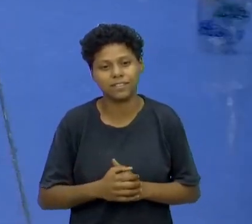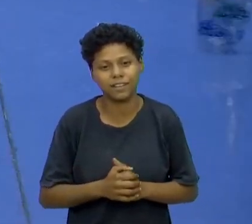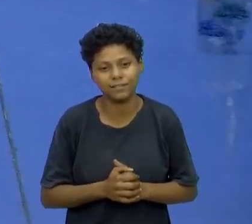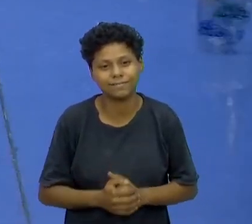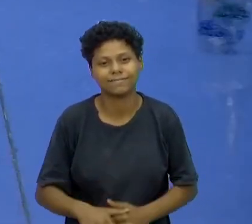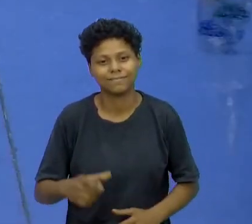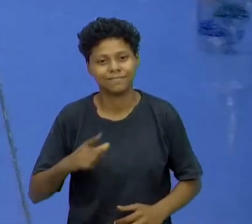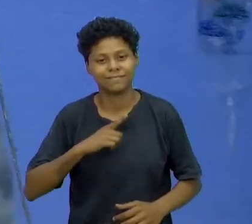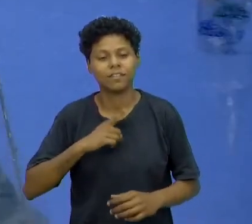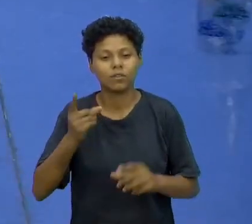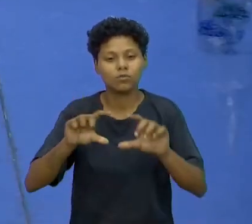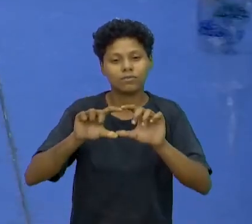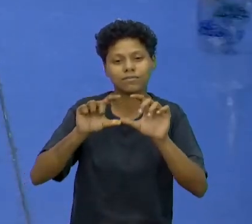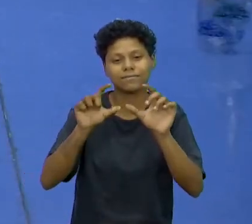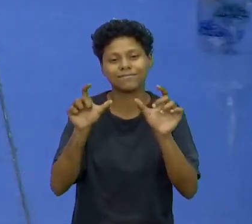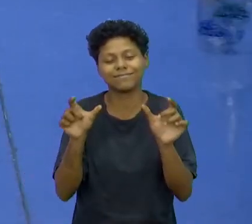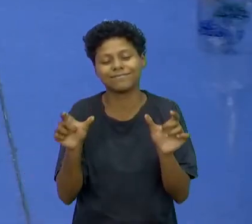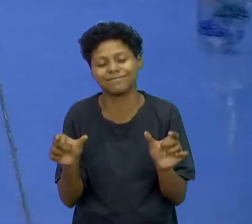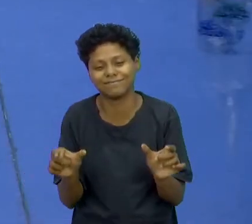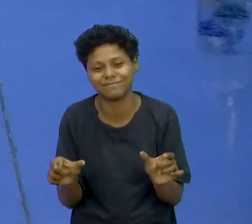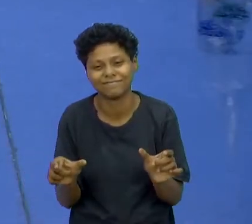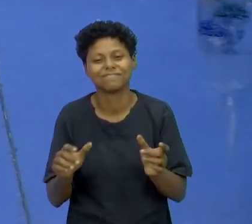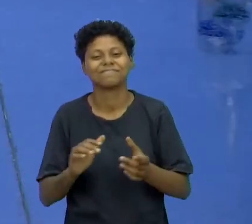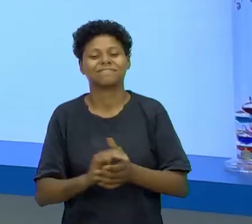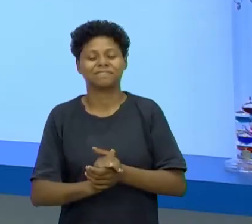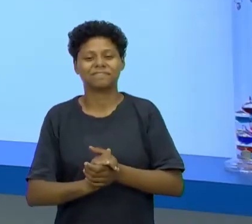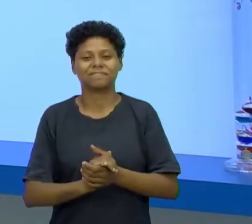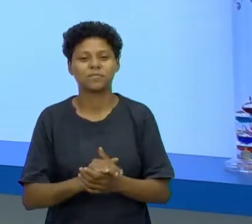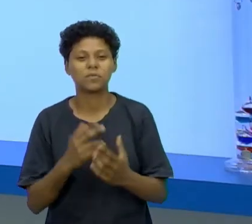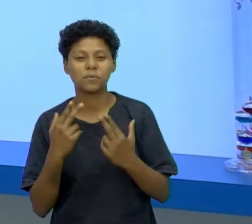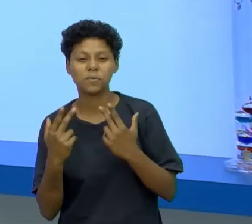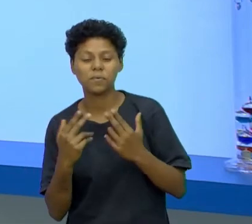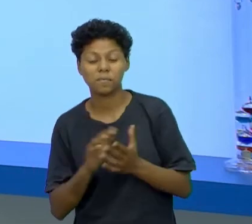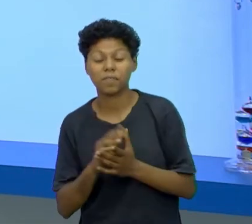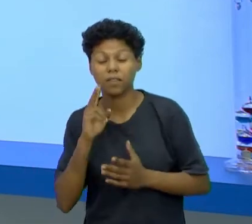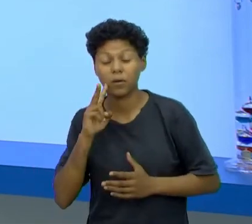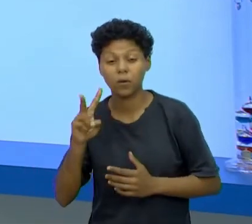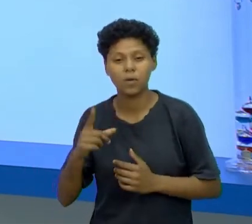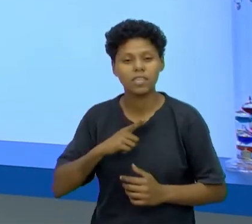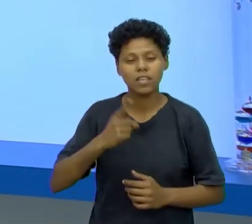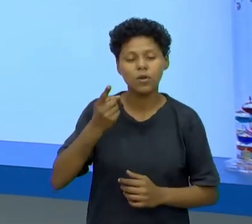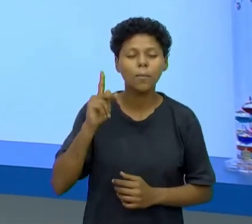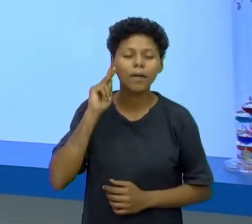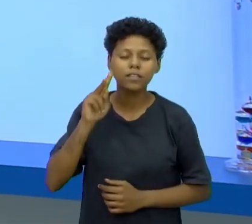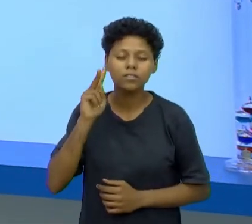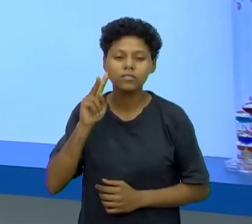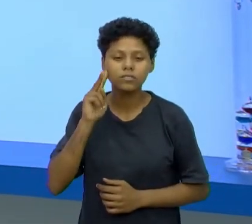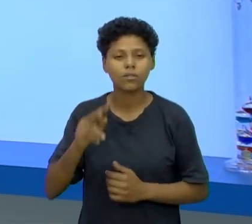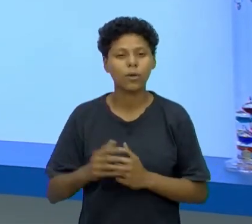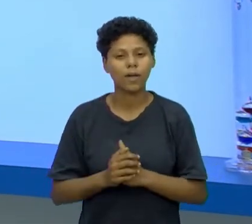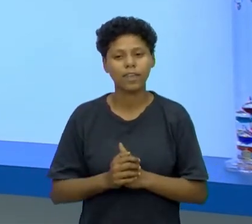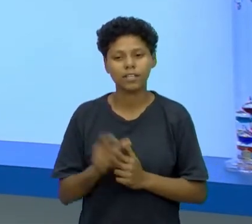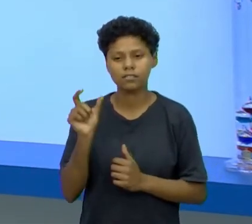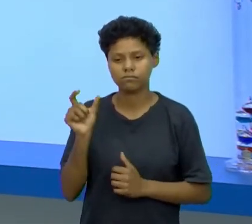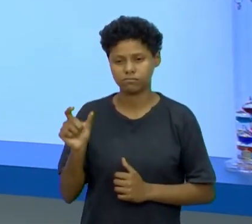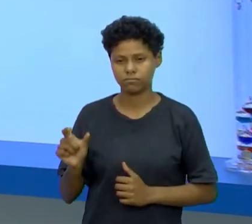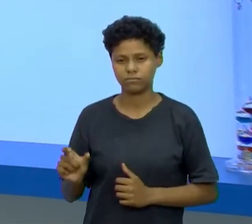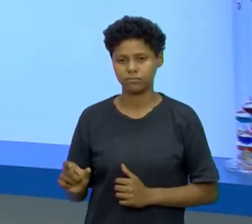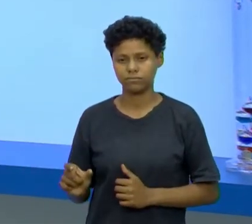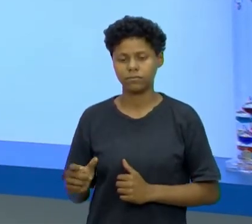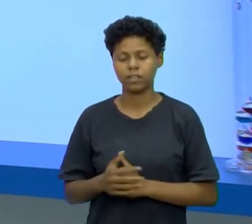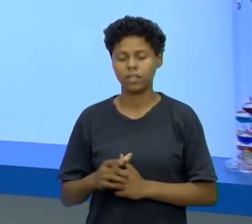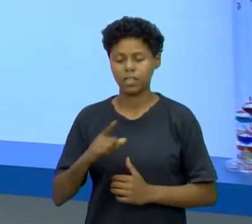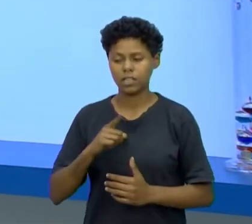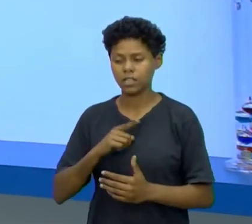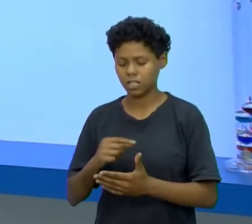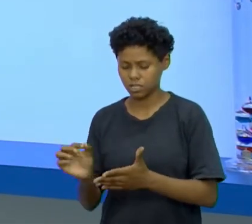arco romano. Tem uma história, volta aqui para mim agora um minutinho. Tem uma história que é assim. Ela está escrita num